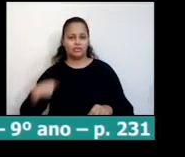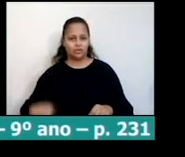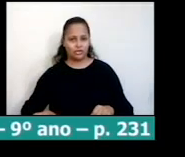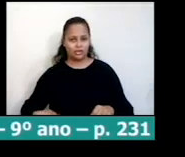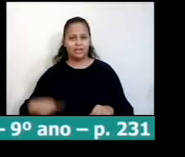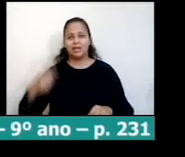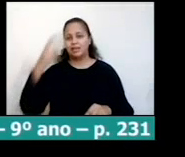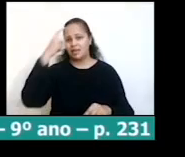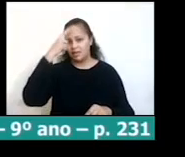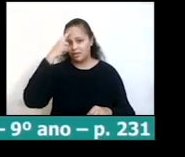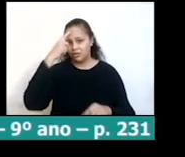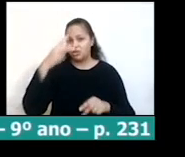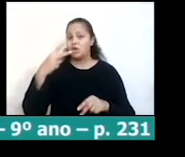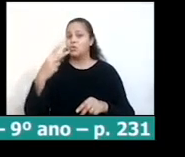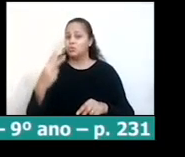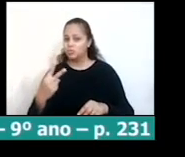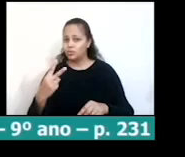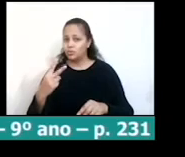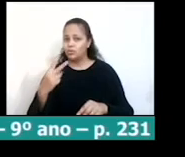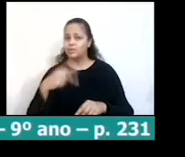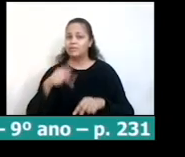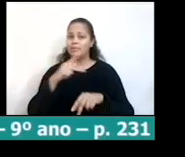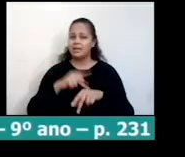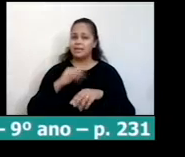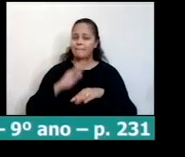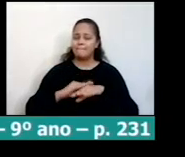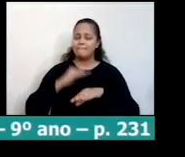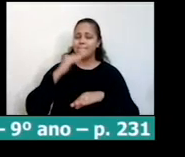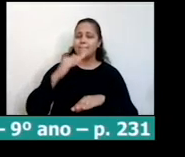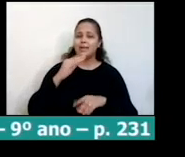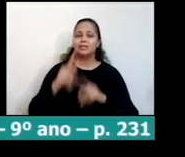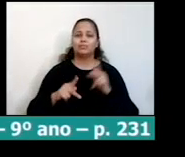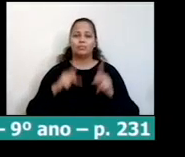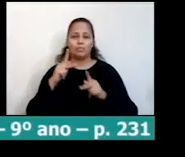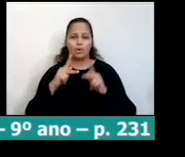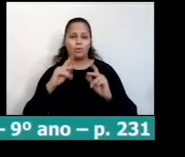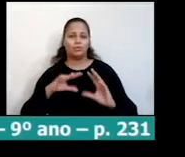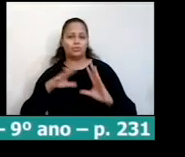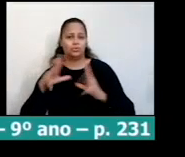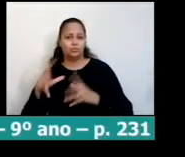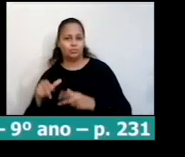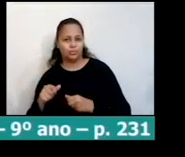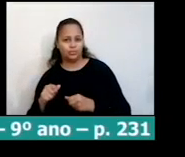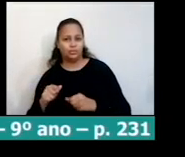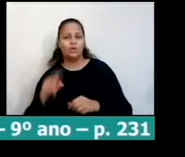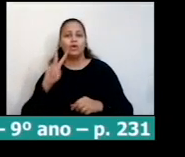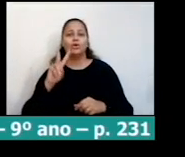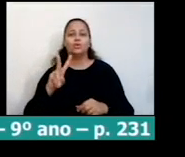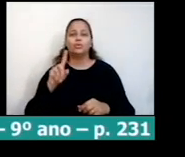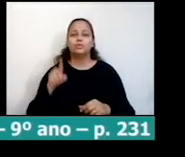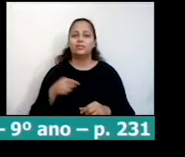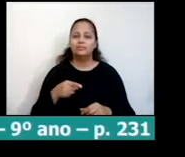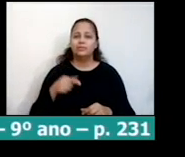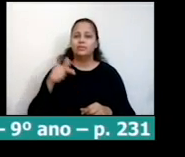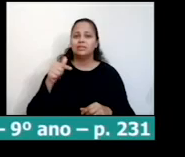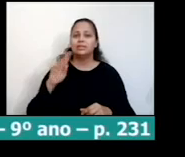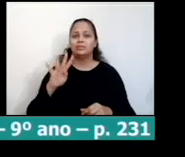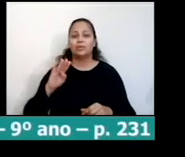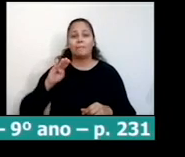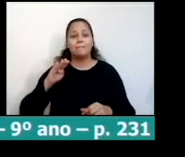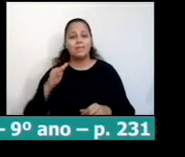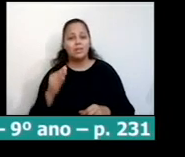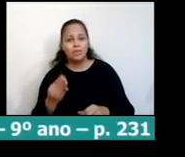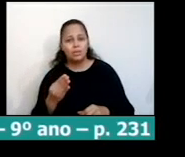que são os dois países mais populosos do continente e também são os dois países mais populosos do mundo, vai dar